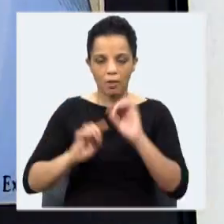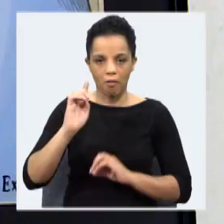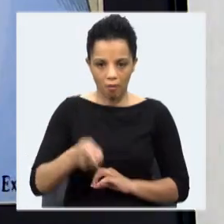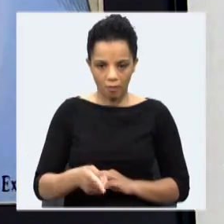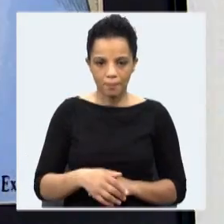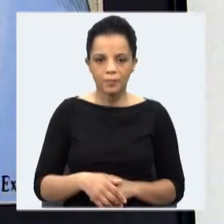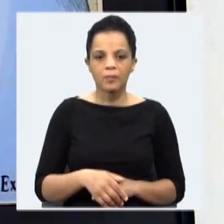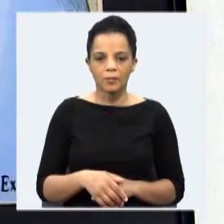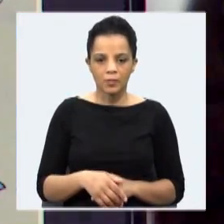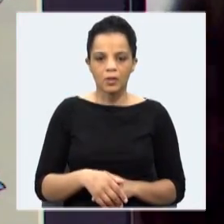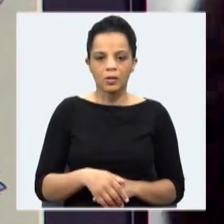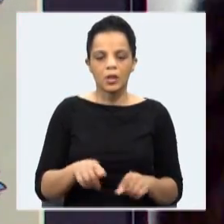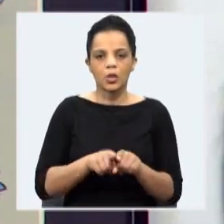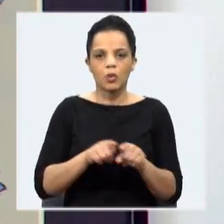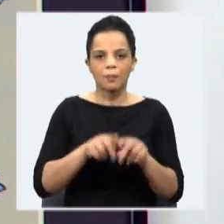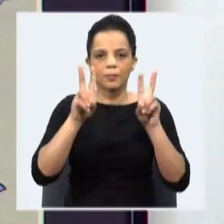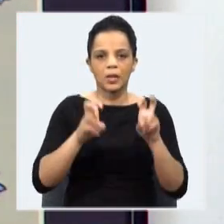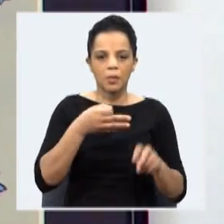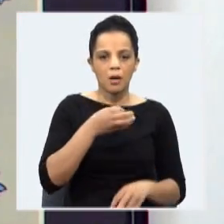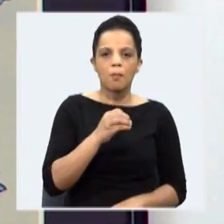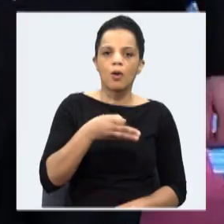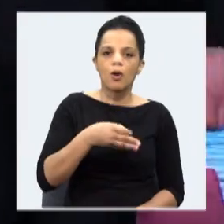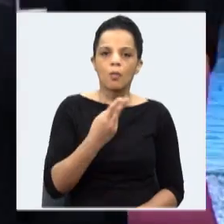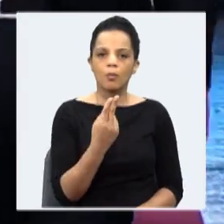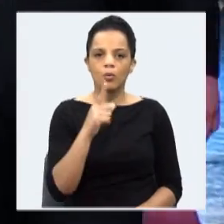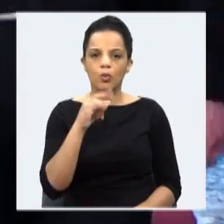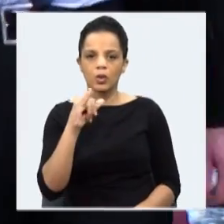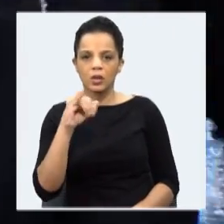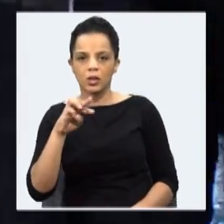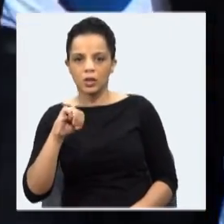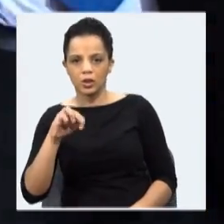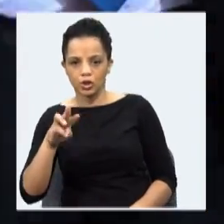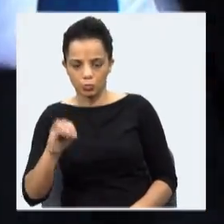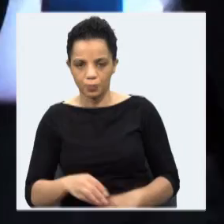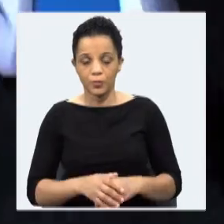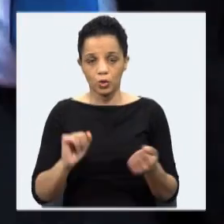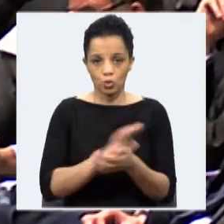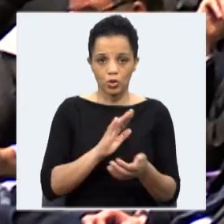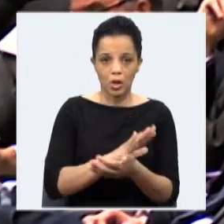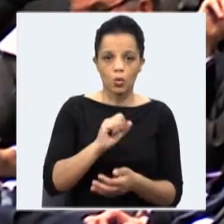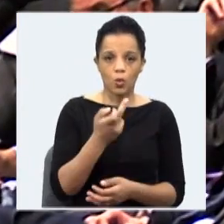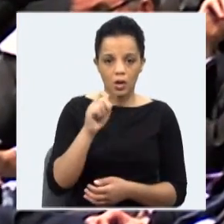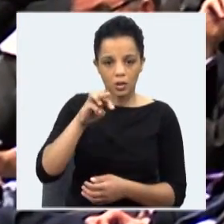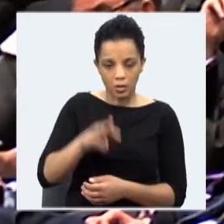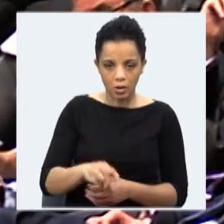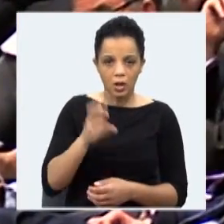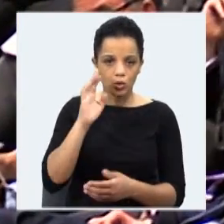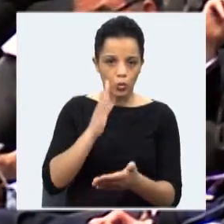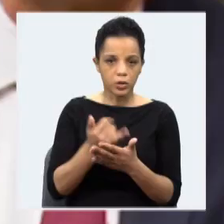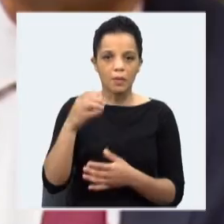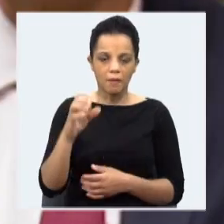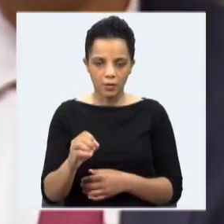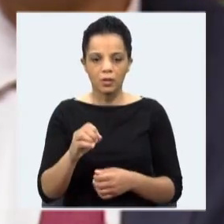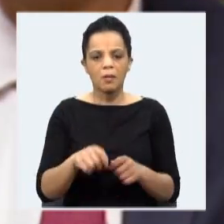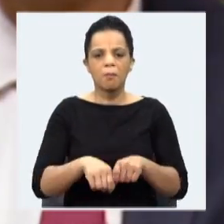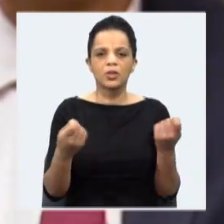à União Europeia são as ondas de populismo. De acordo com o jornal The Guardian, só nos últimos 20 anos